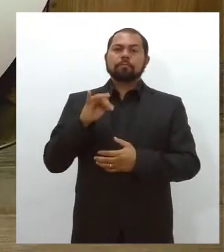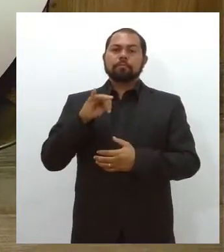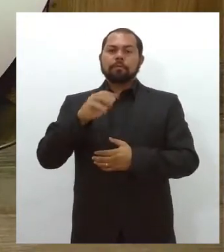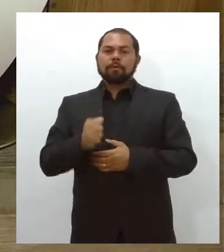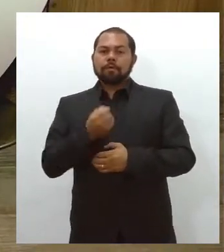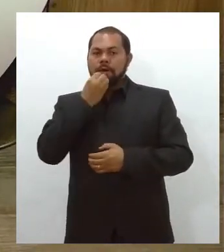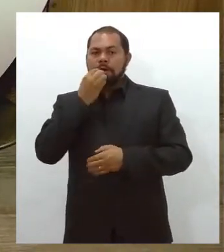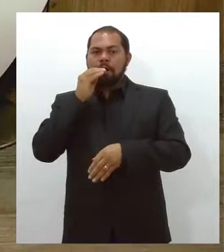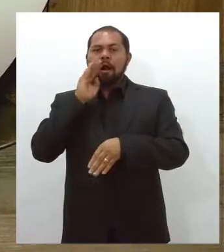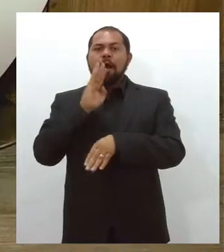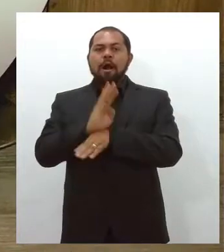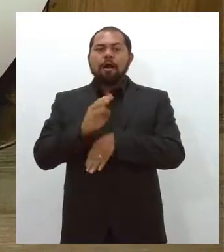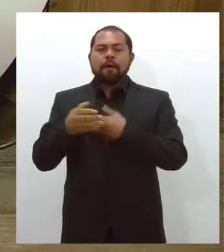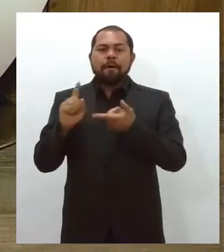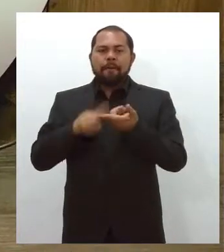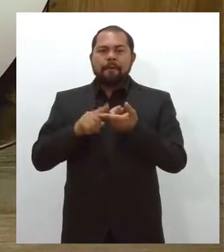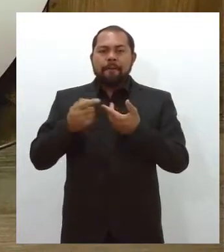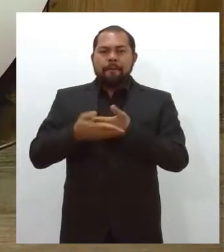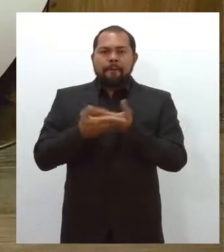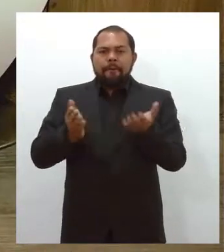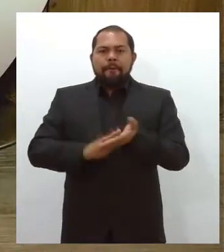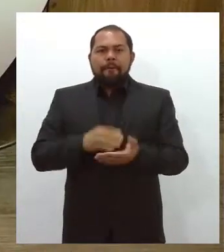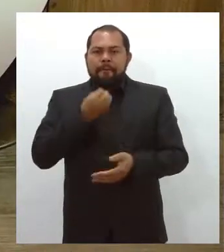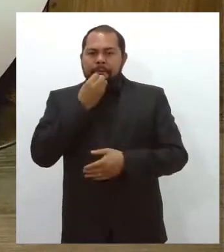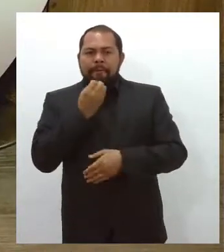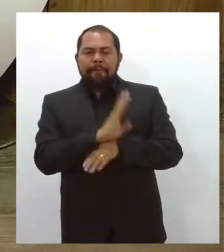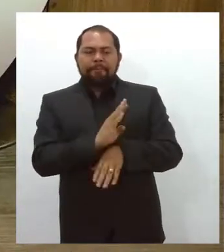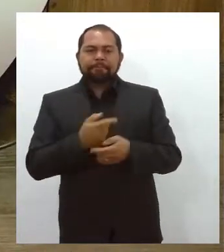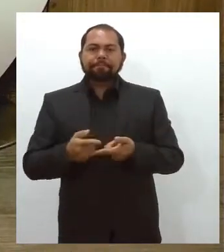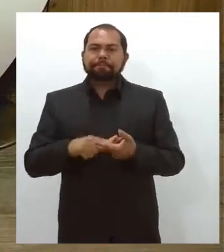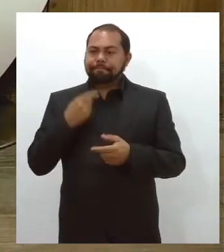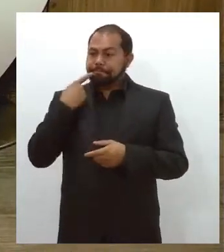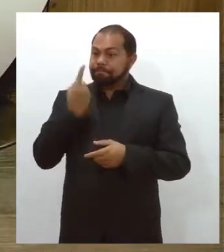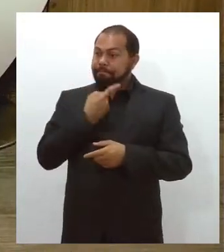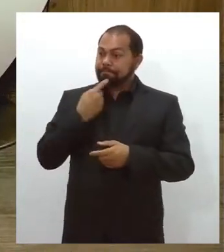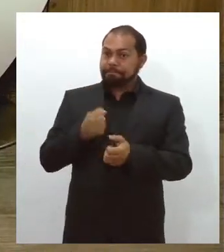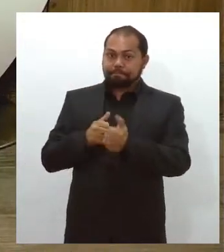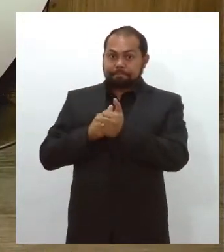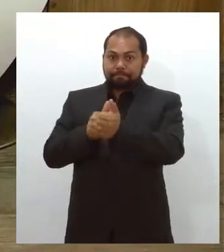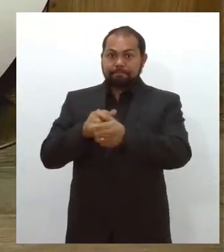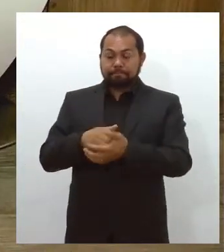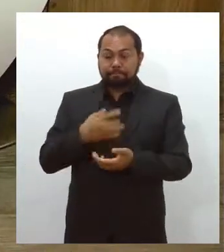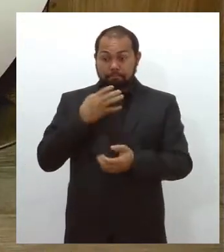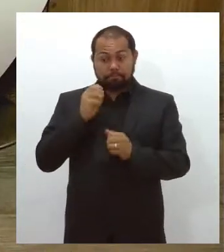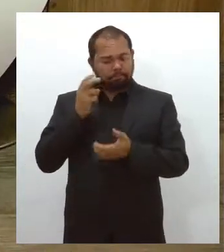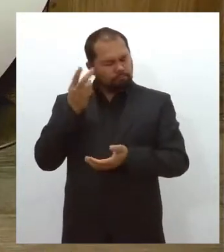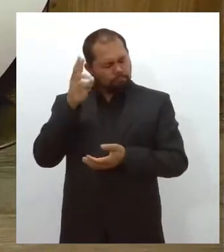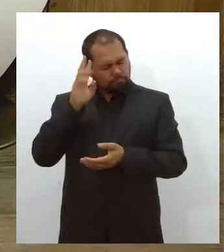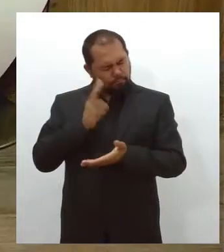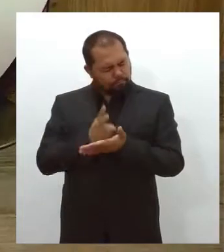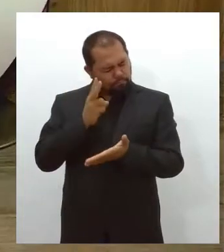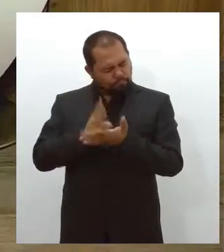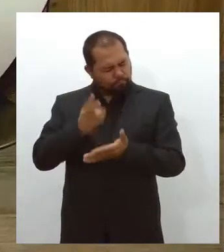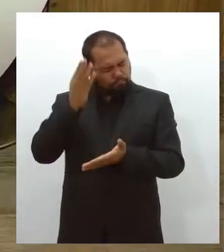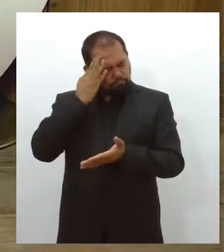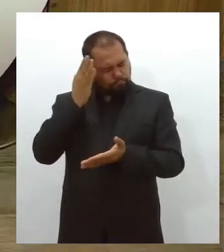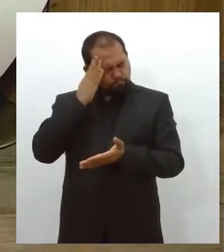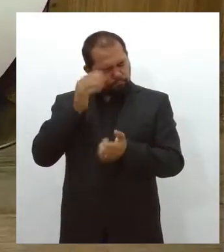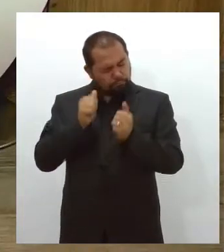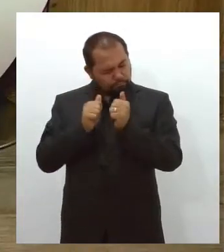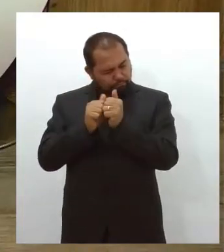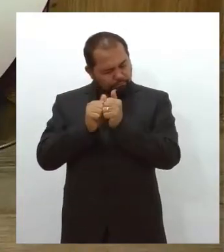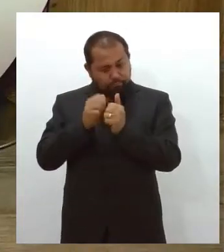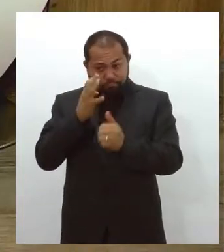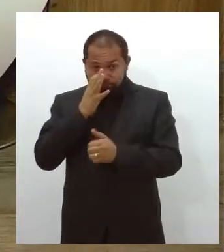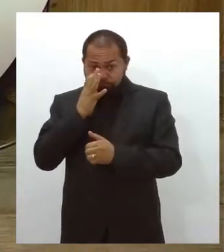você. Muito boa tarde a você, você que nos acompanha. Sempre muito bom saber que você está por aí acompanhando a gente, participando do programa,